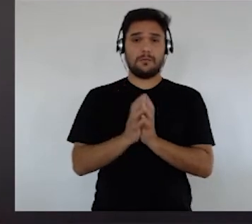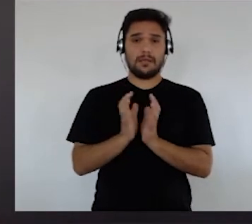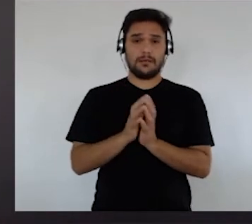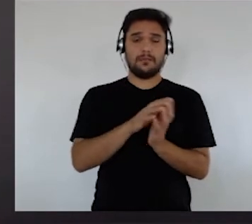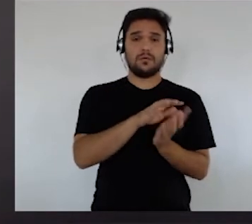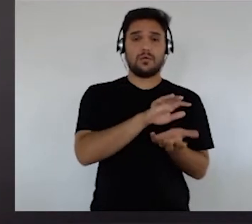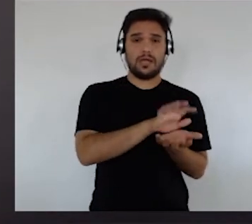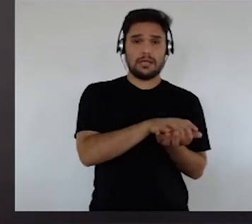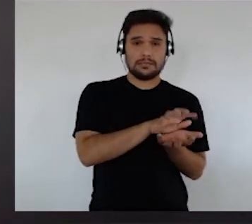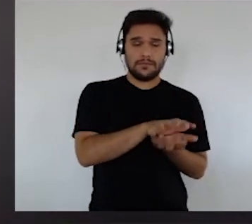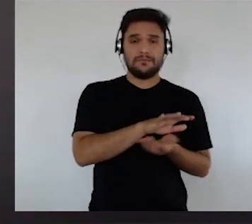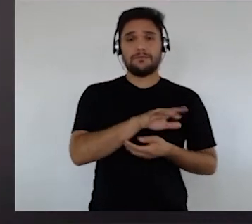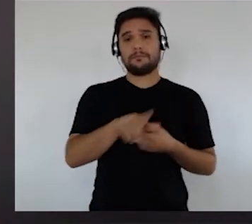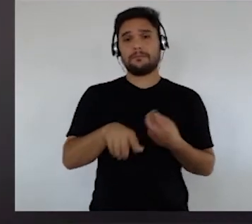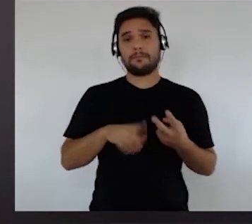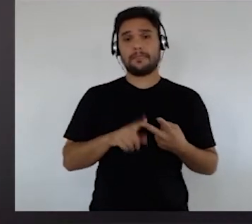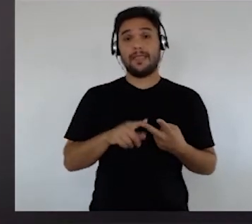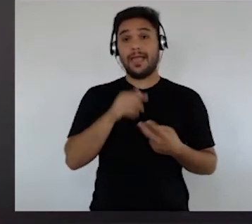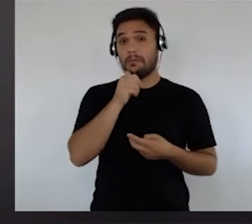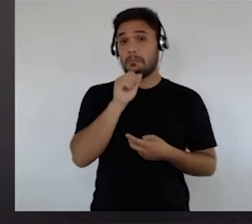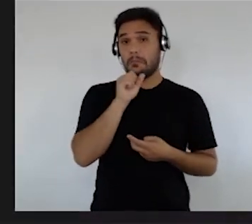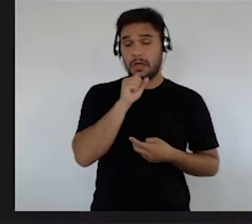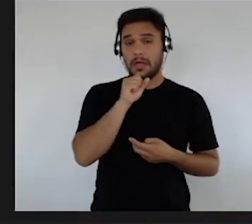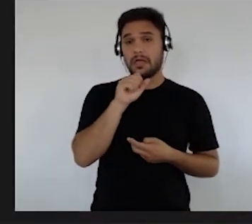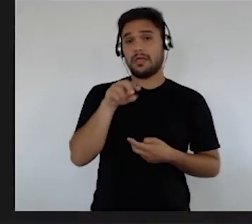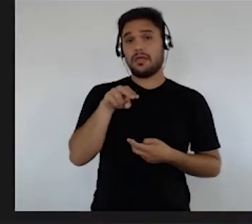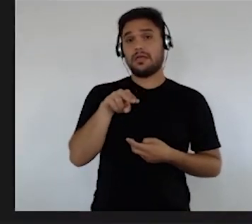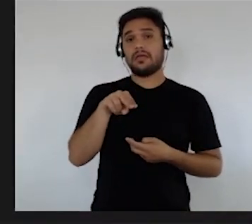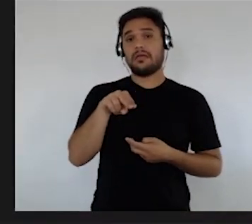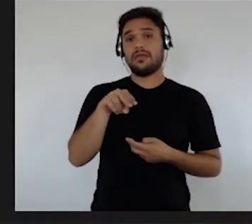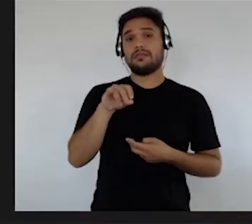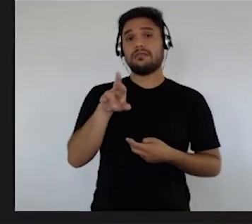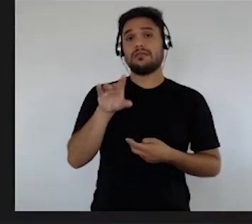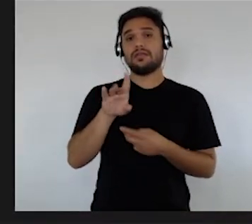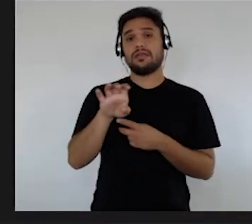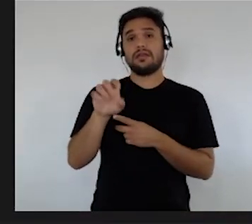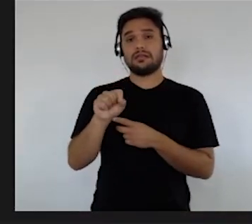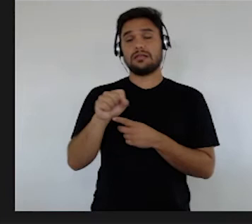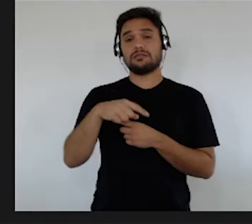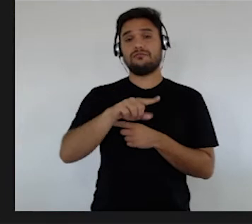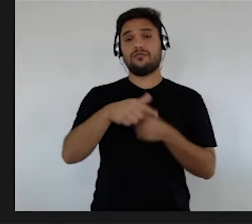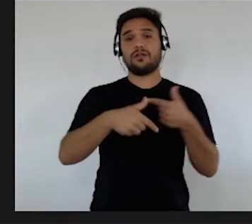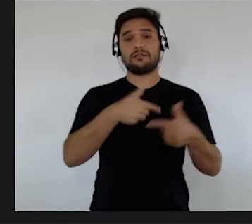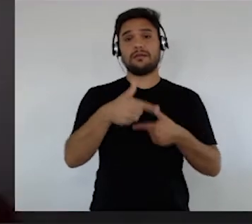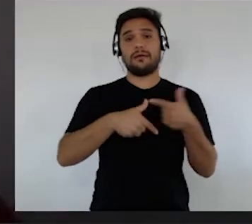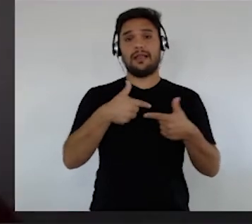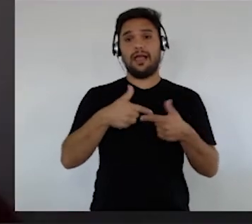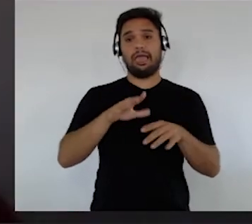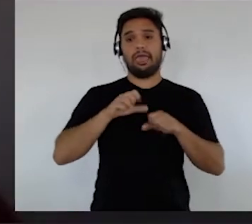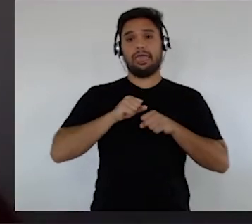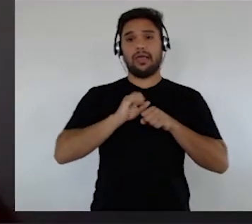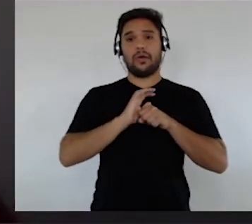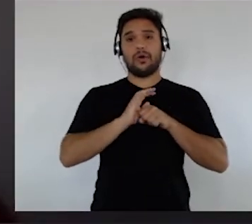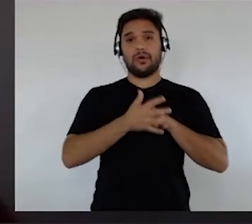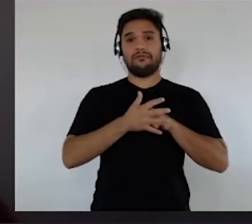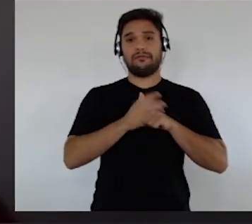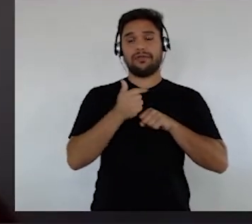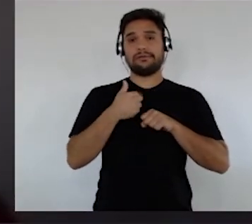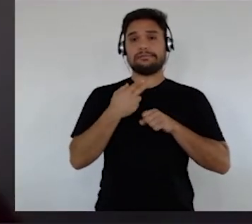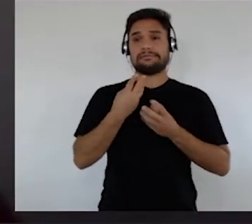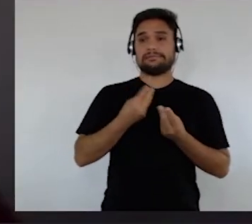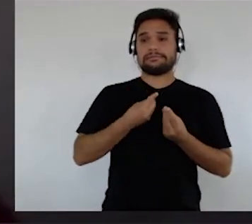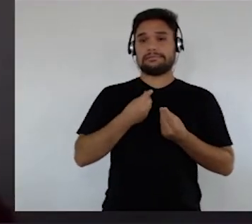Recife, né? Enquanto a mãe Mirtes foi obrigada a trabalhar com coronavírus, ela não tendo com quem